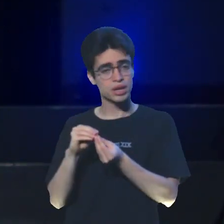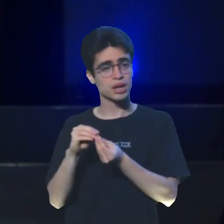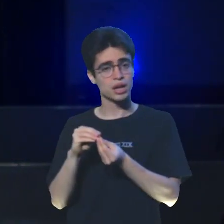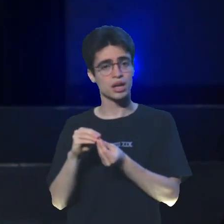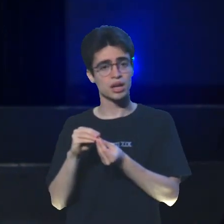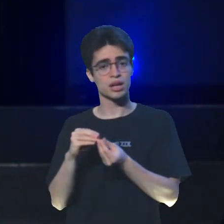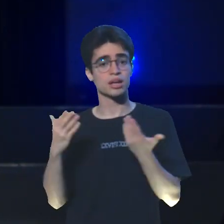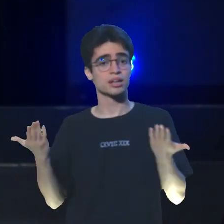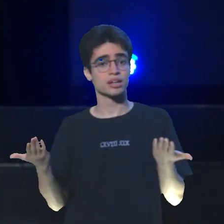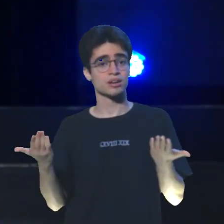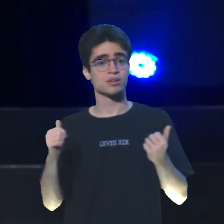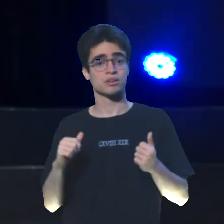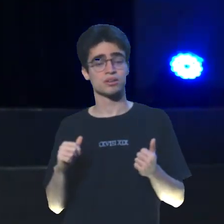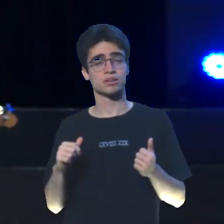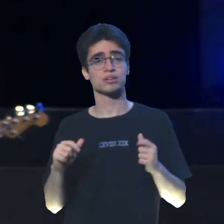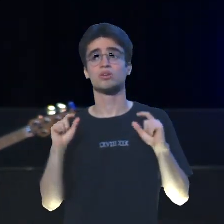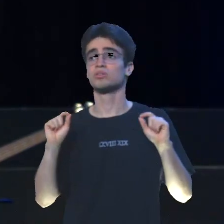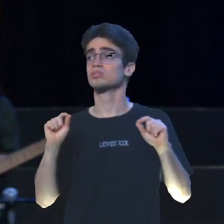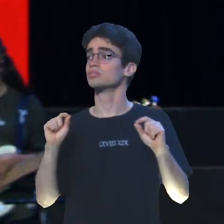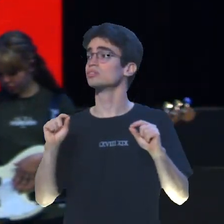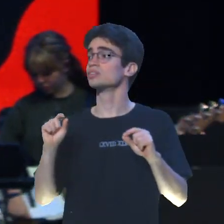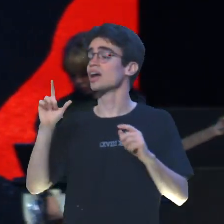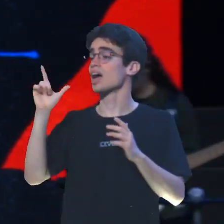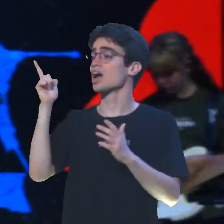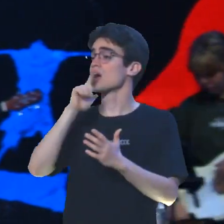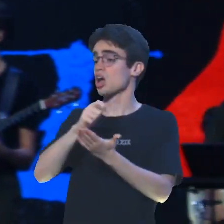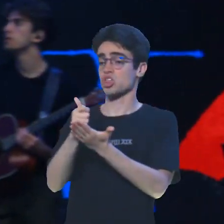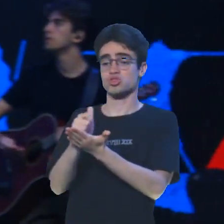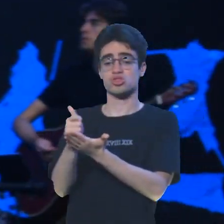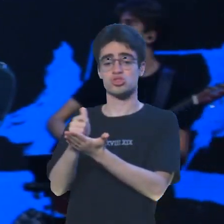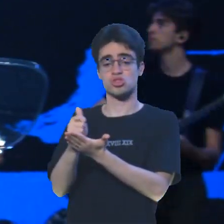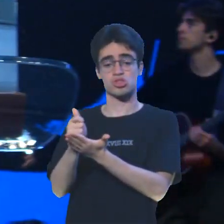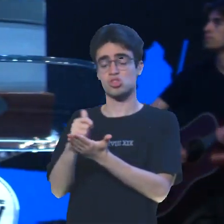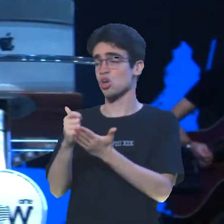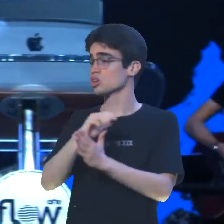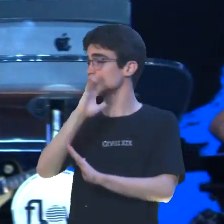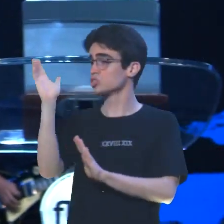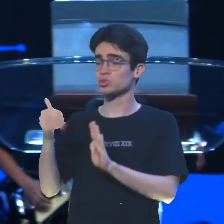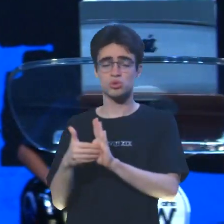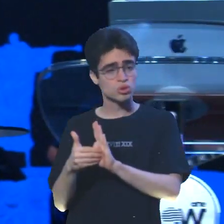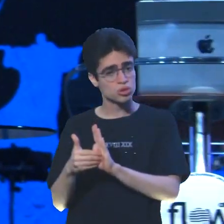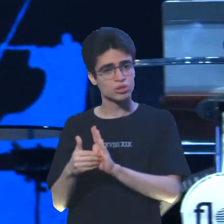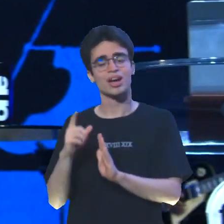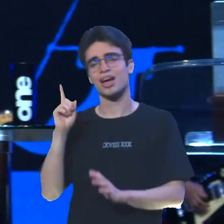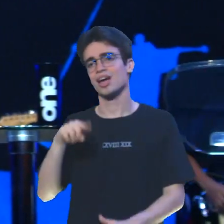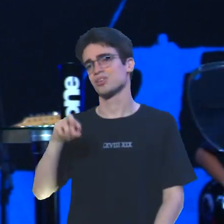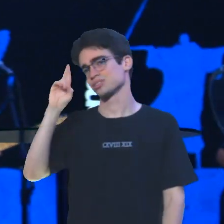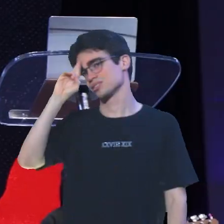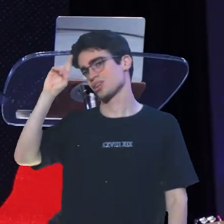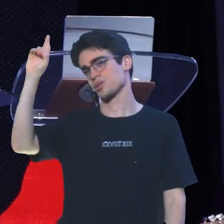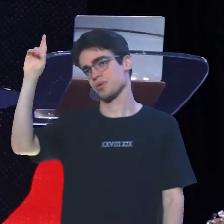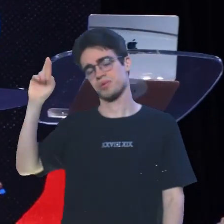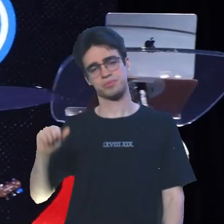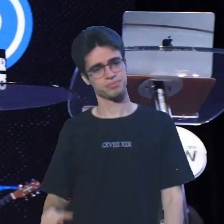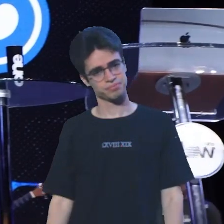que ainda assim, quem está no controle de todas as situações é o Senhor.